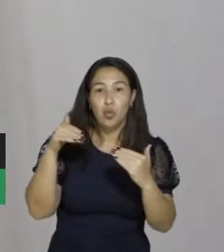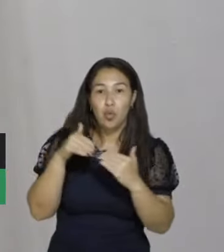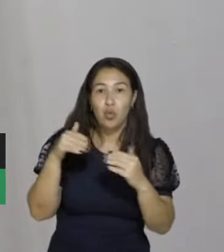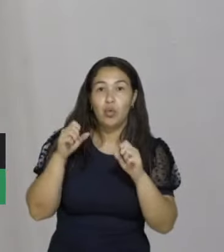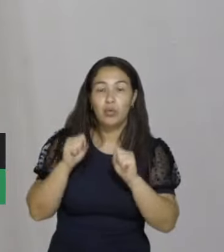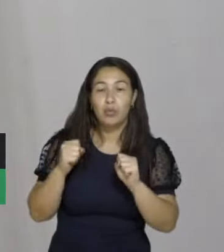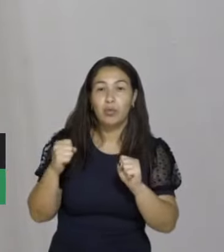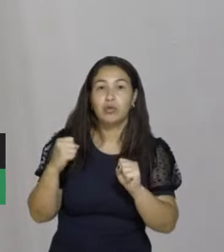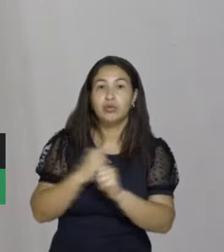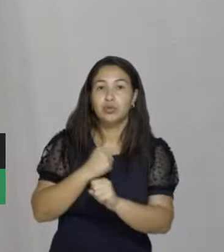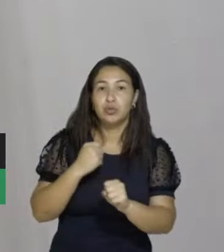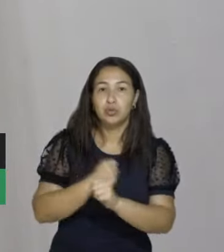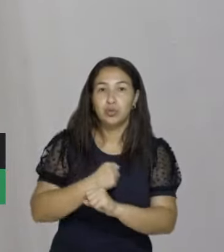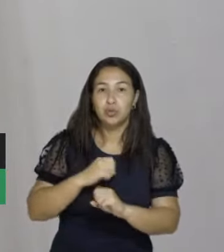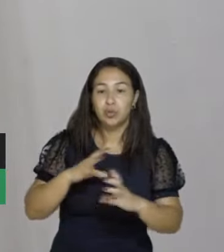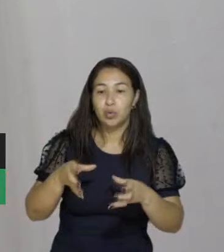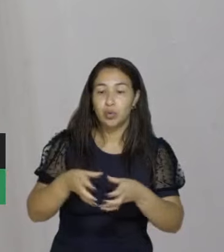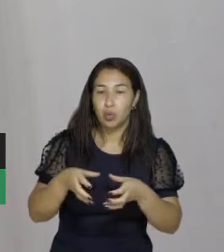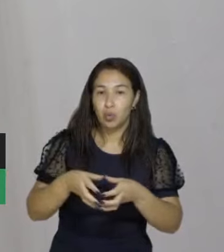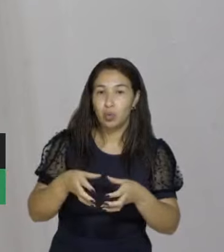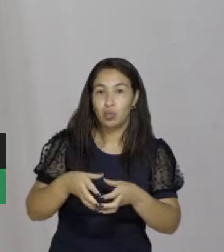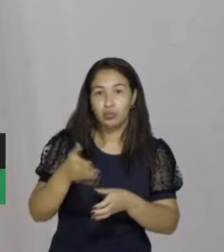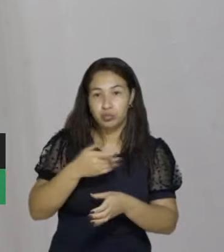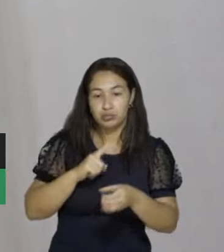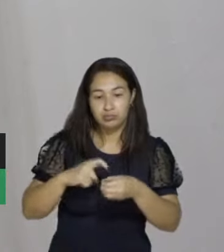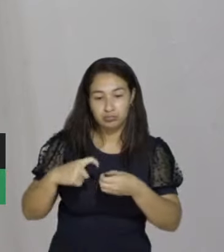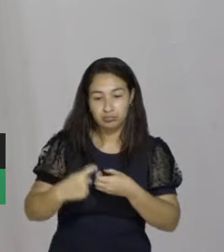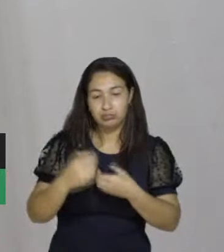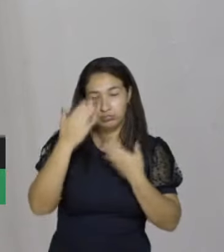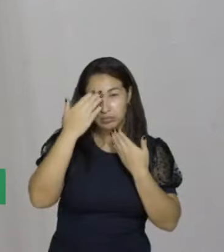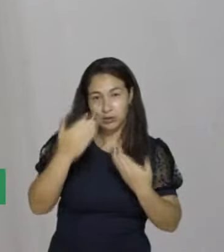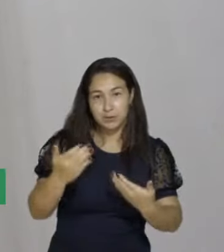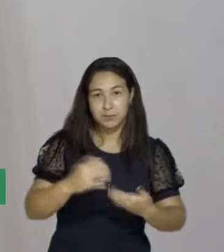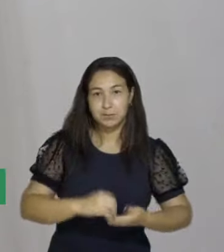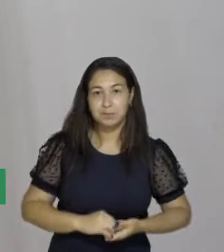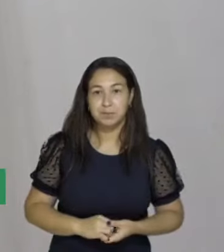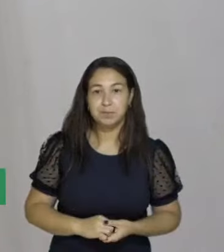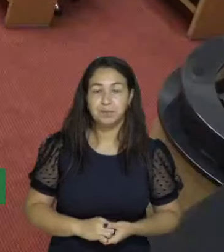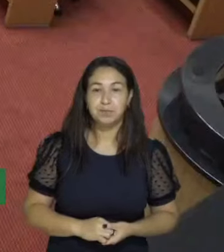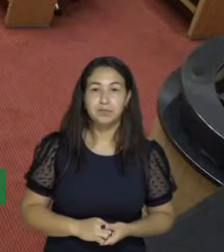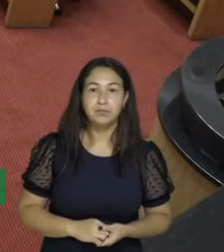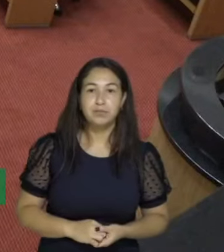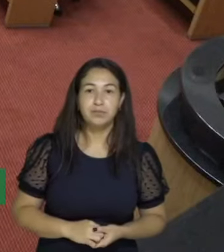a frente parlamentar Muito obrigado senhor presidente Obrigado deputados e deputadas